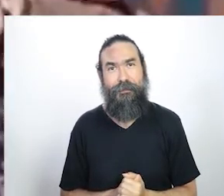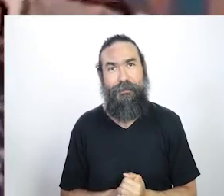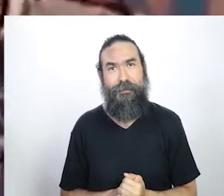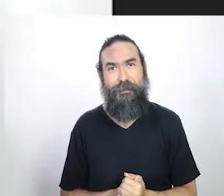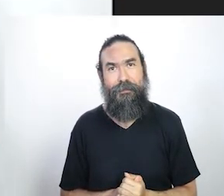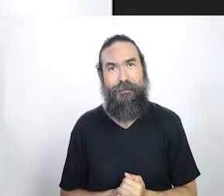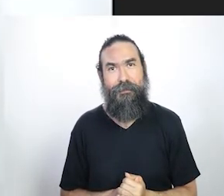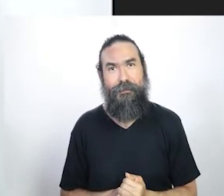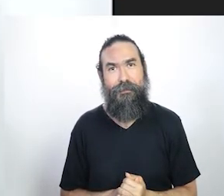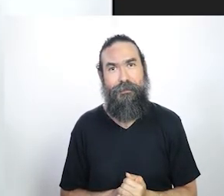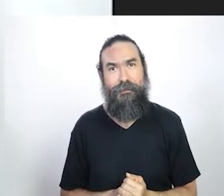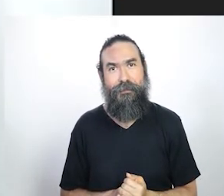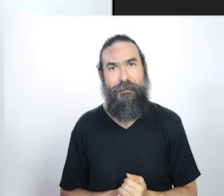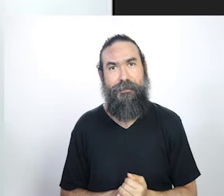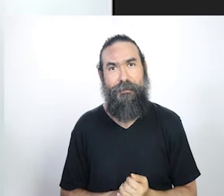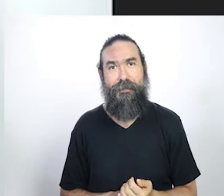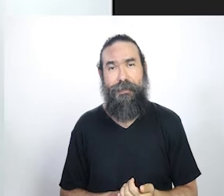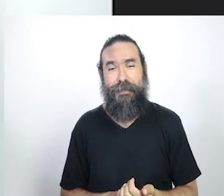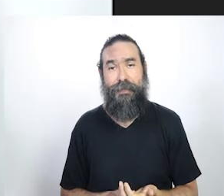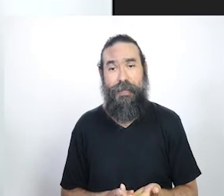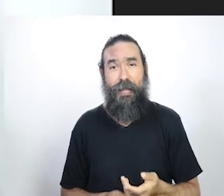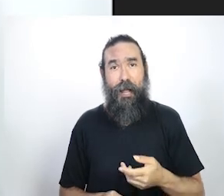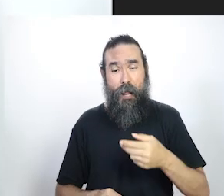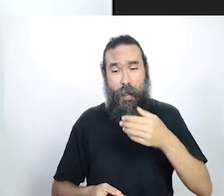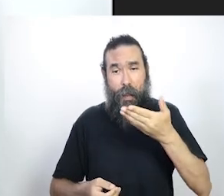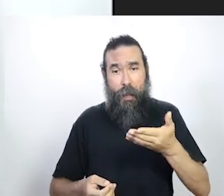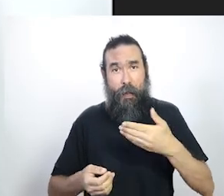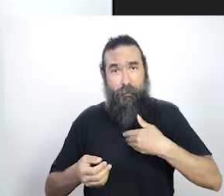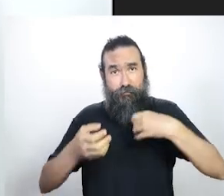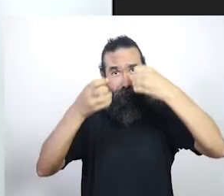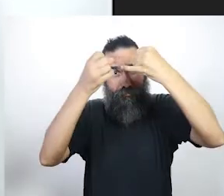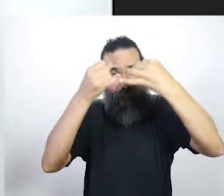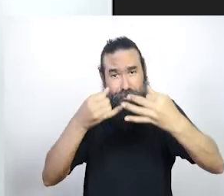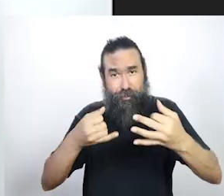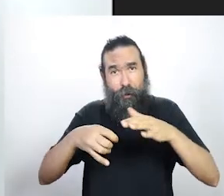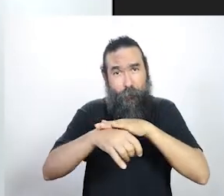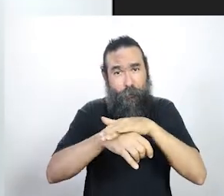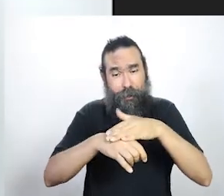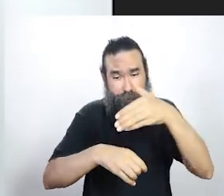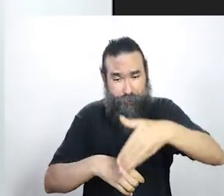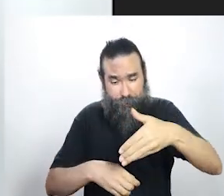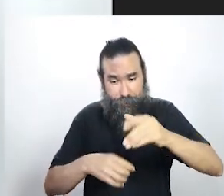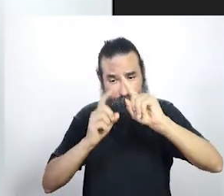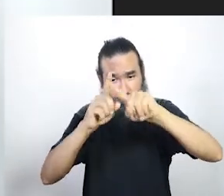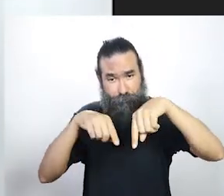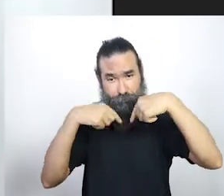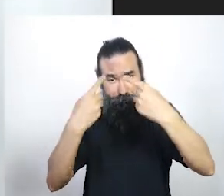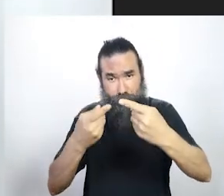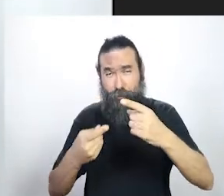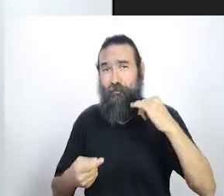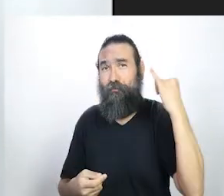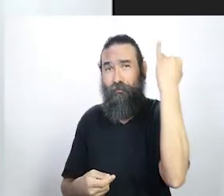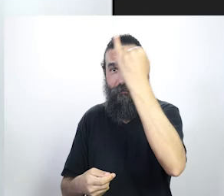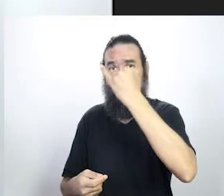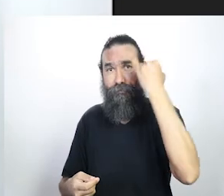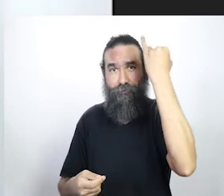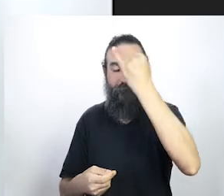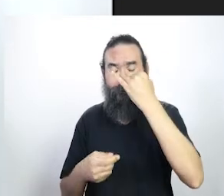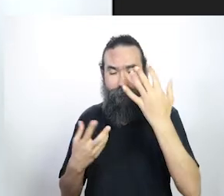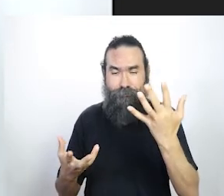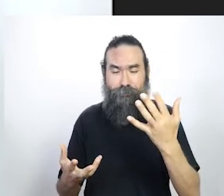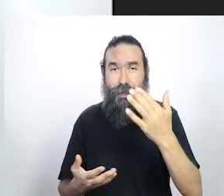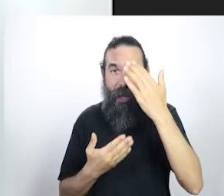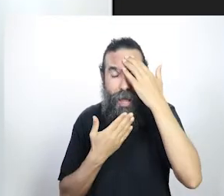Essa oportunidade para abrir esse diálogo, essa roda de prosa tão importante, né? E ao mesmo